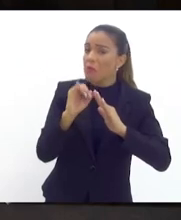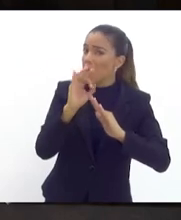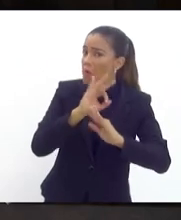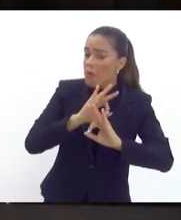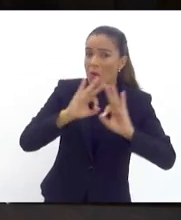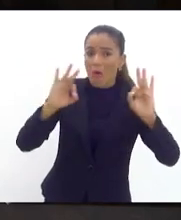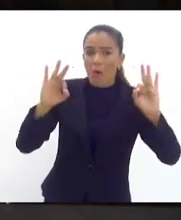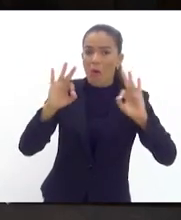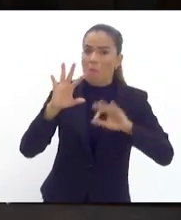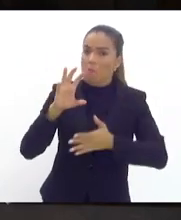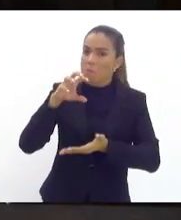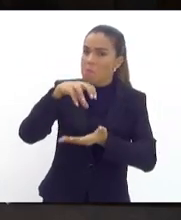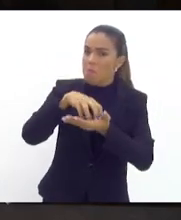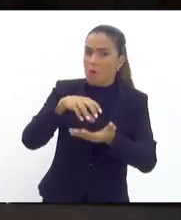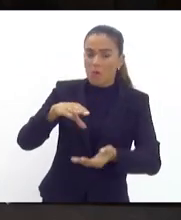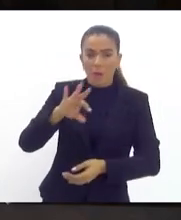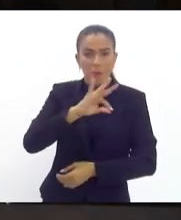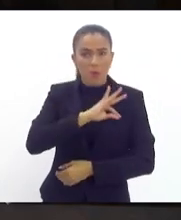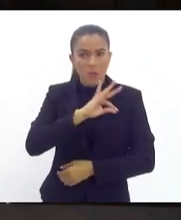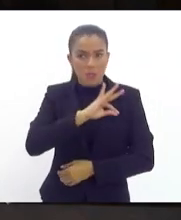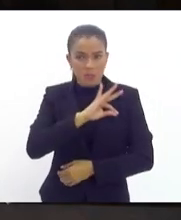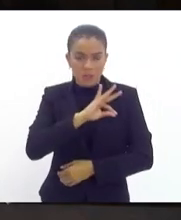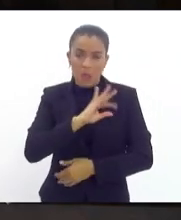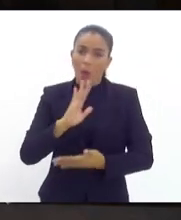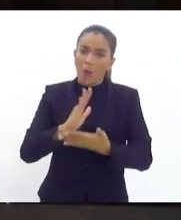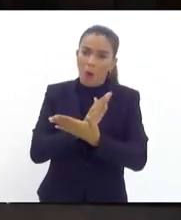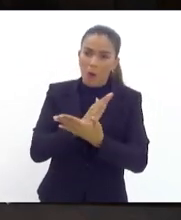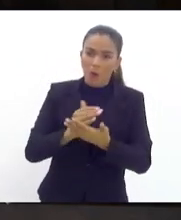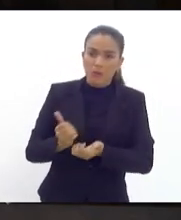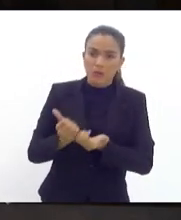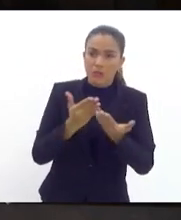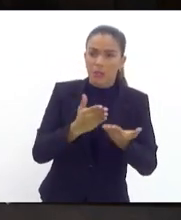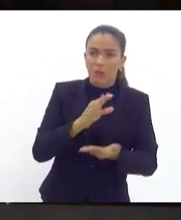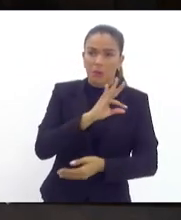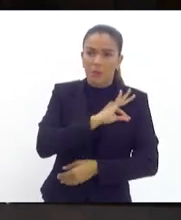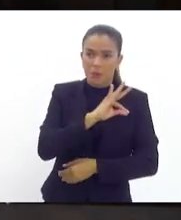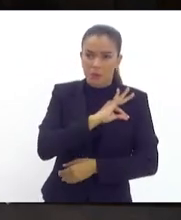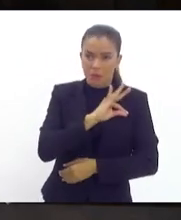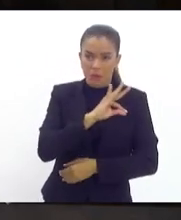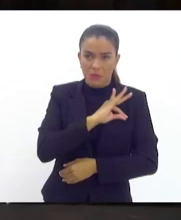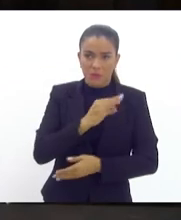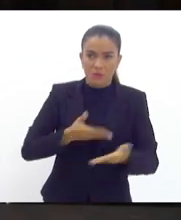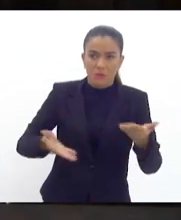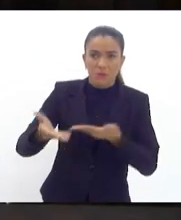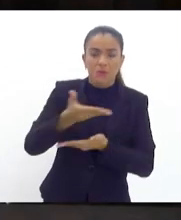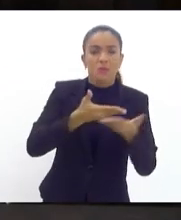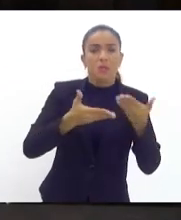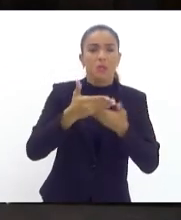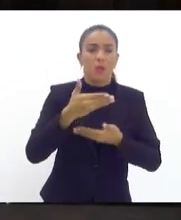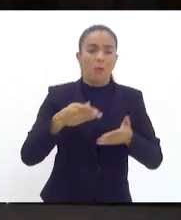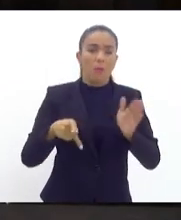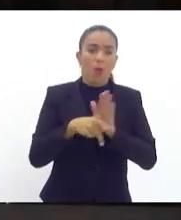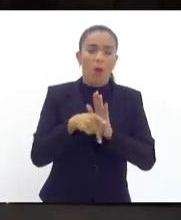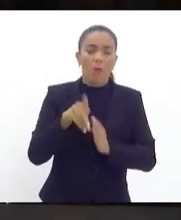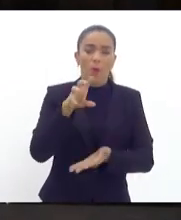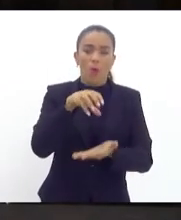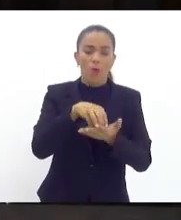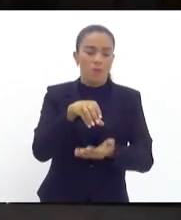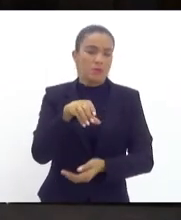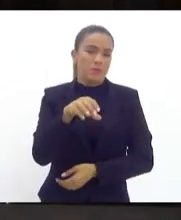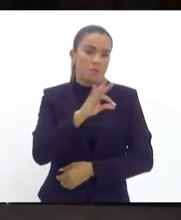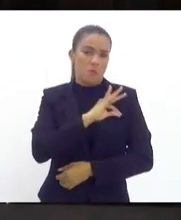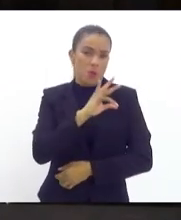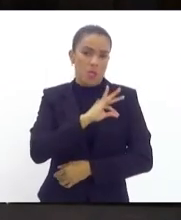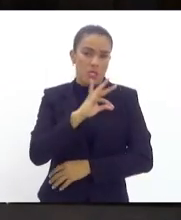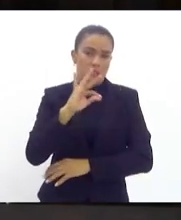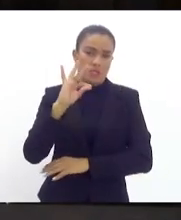companhia avançada uma né uma algo da Polícia Militar ali presente integrado com comando de policiamento ambiental com comando de policiamento